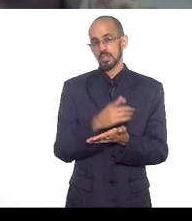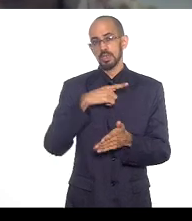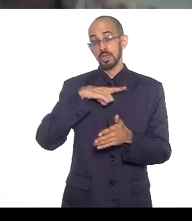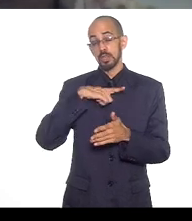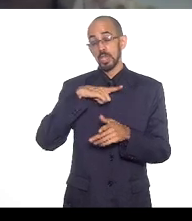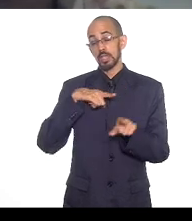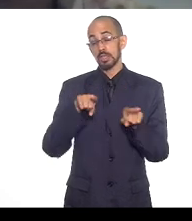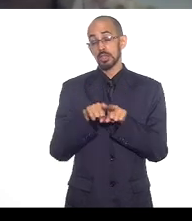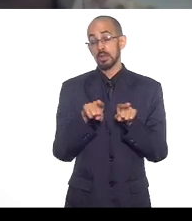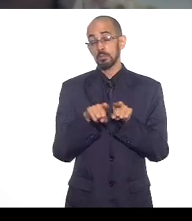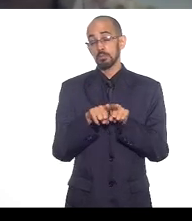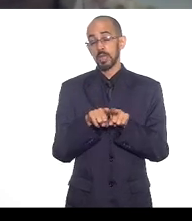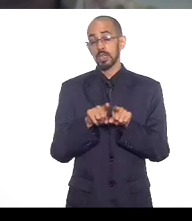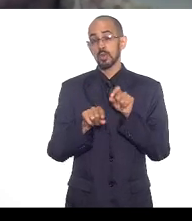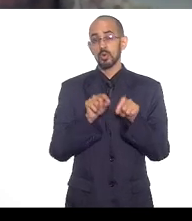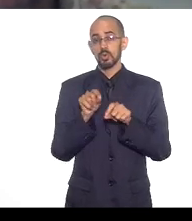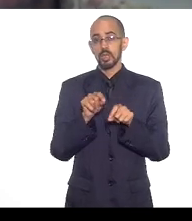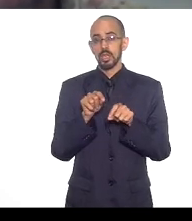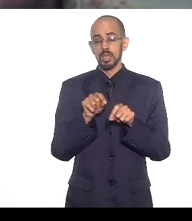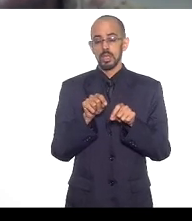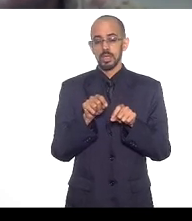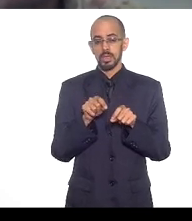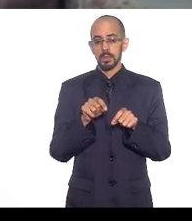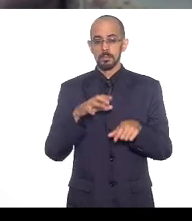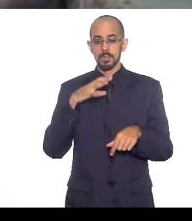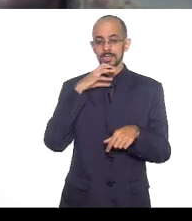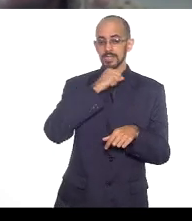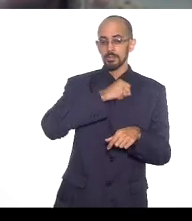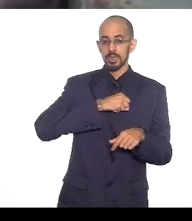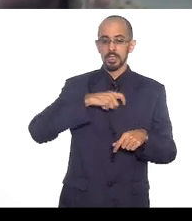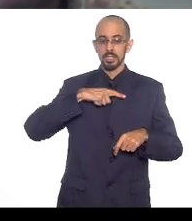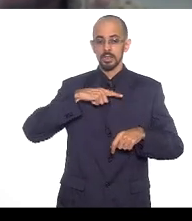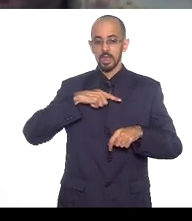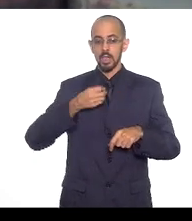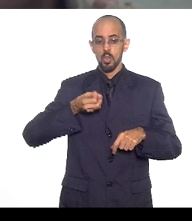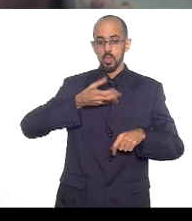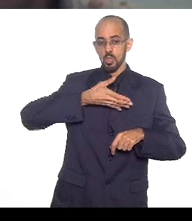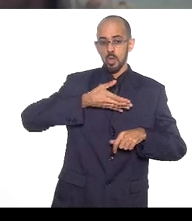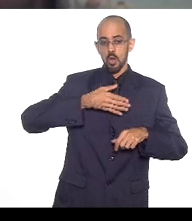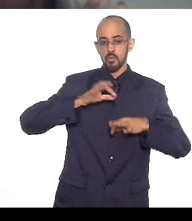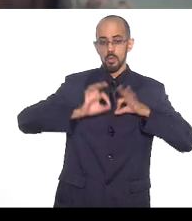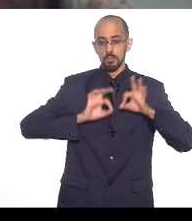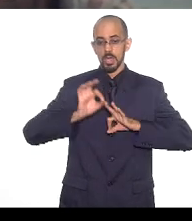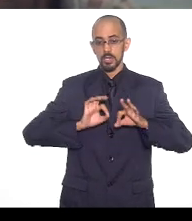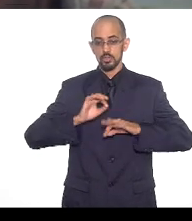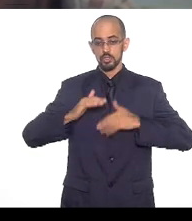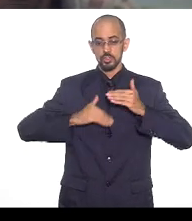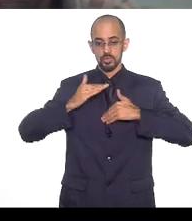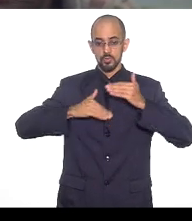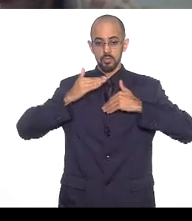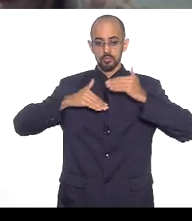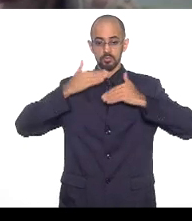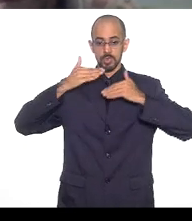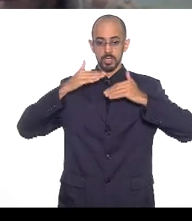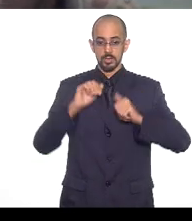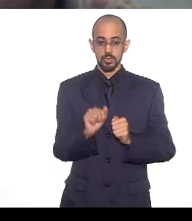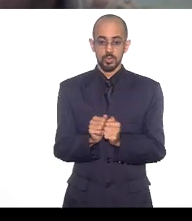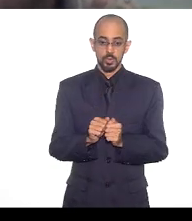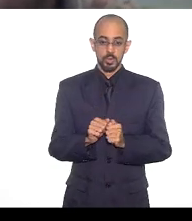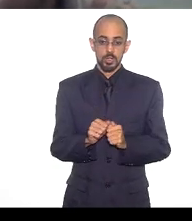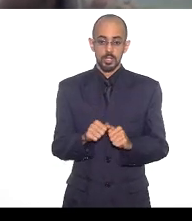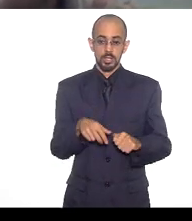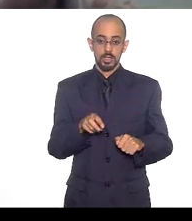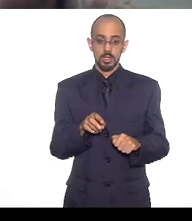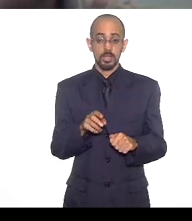razoáveis, né? Inclusive com um novo plano de desenvolvimento para o campo, que então já vamos dizer assim, já